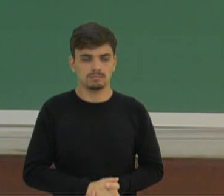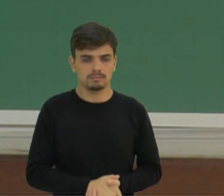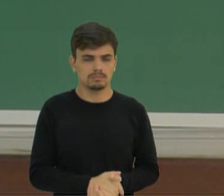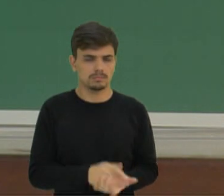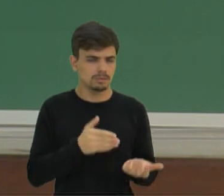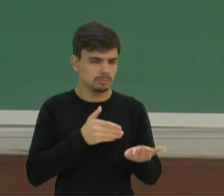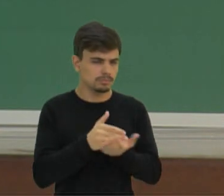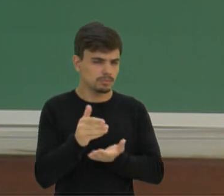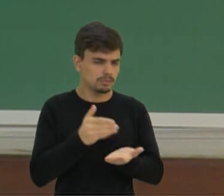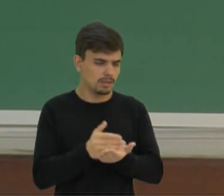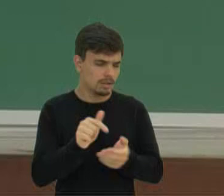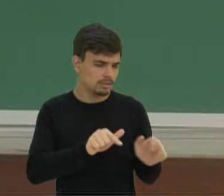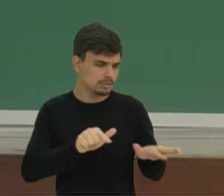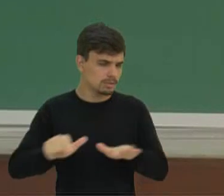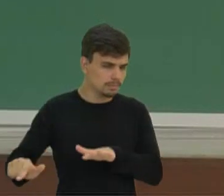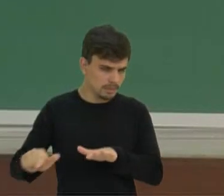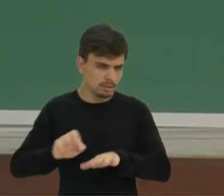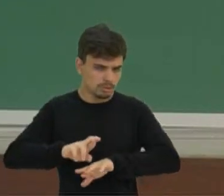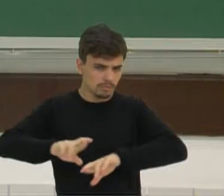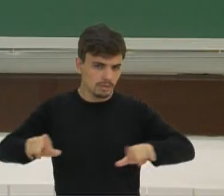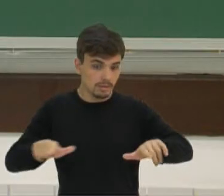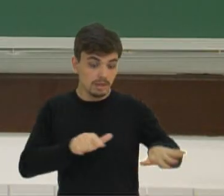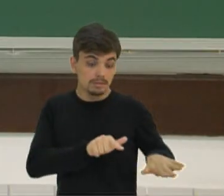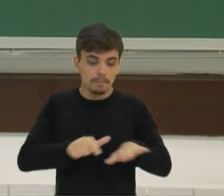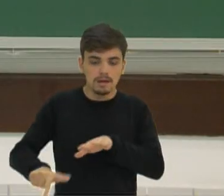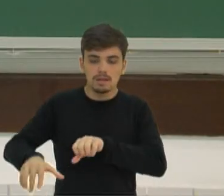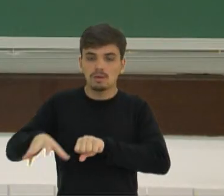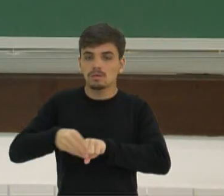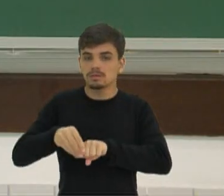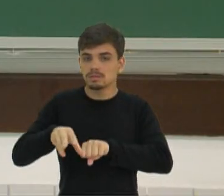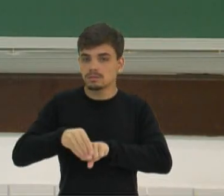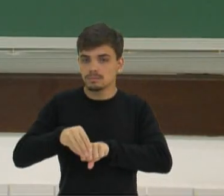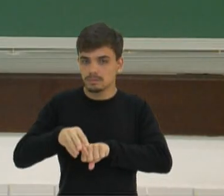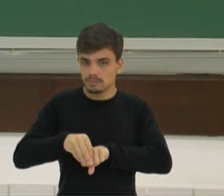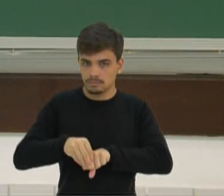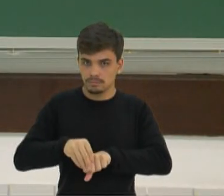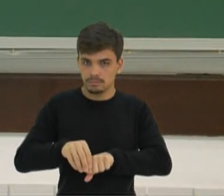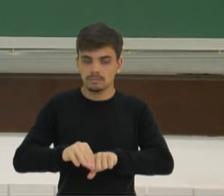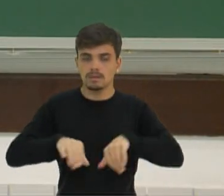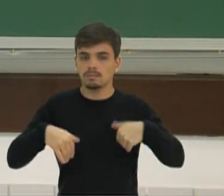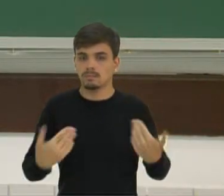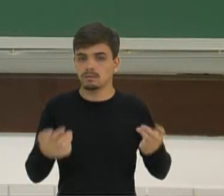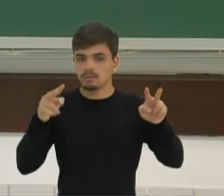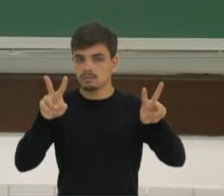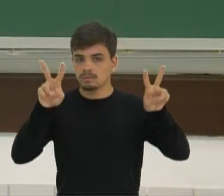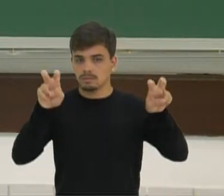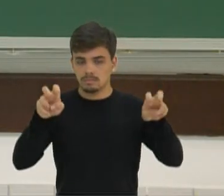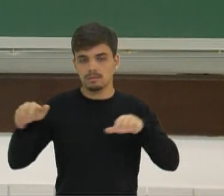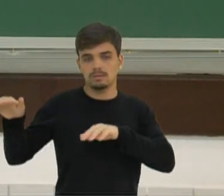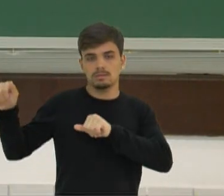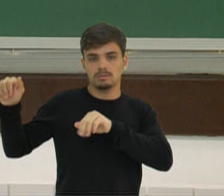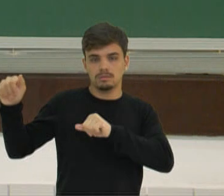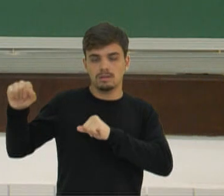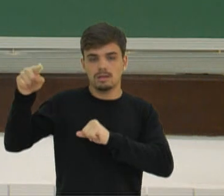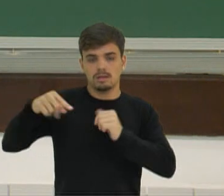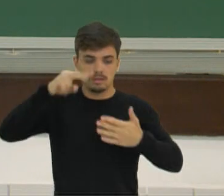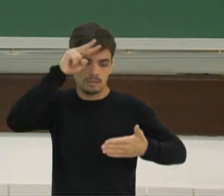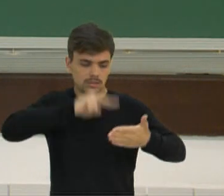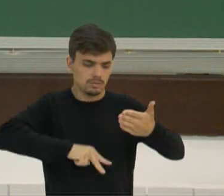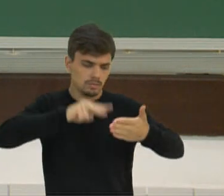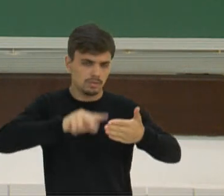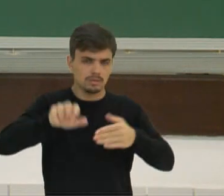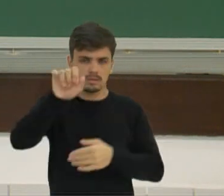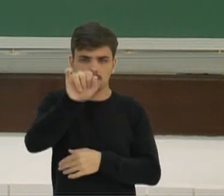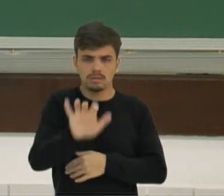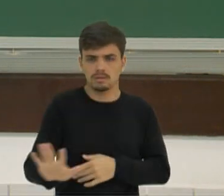numa semana diferente. Estamos na semana do conhecimento. E a nossa temática de língua espanhola é a leitura de